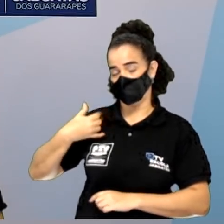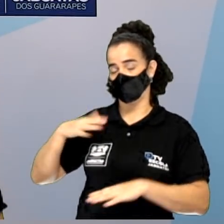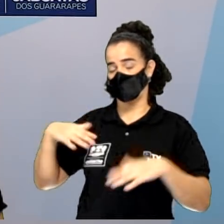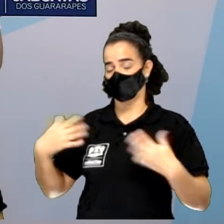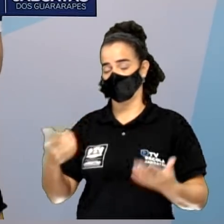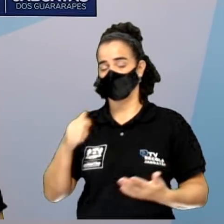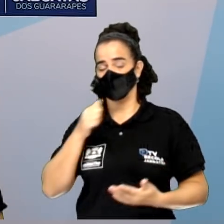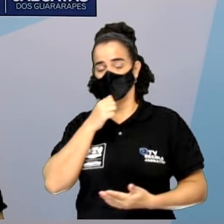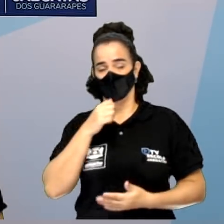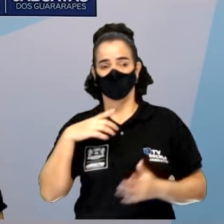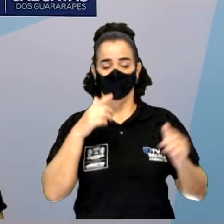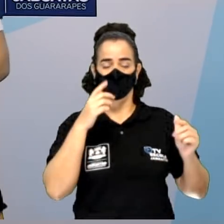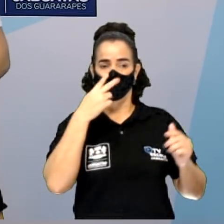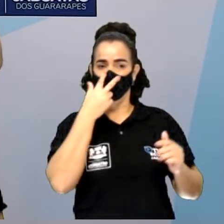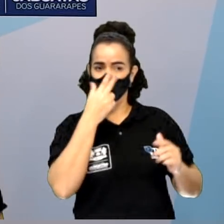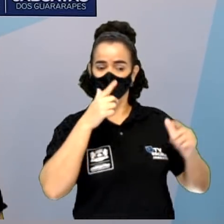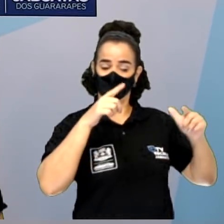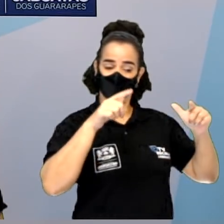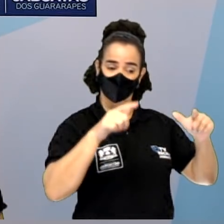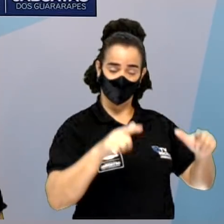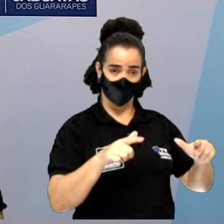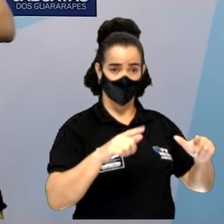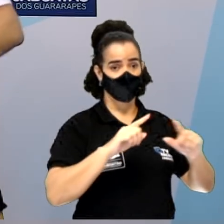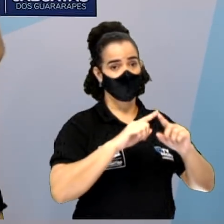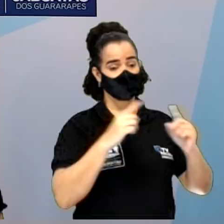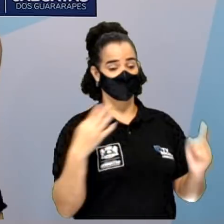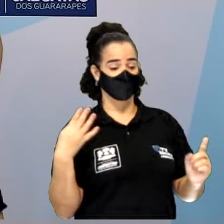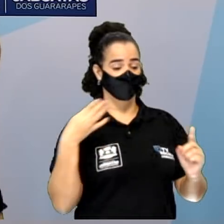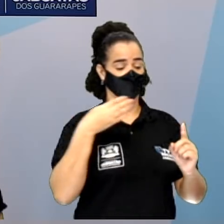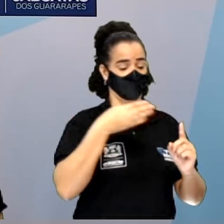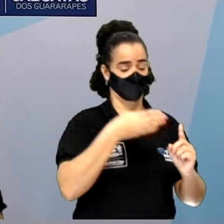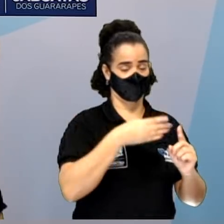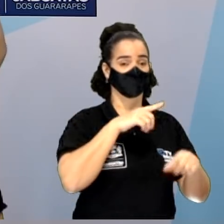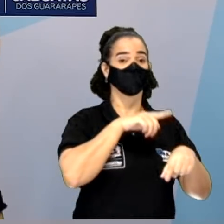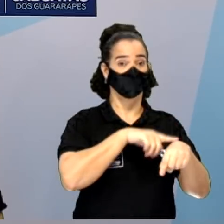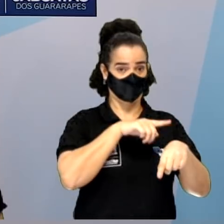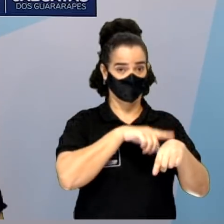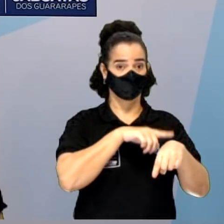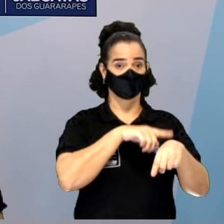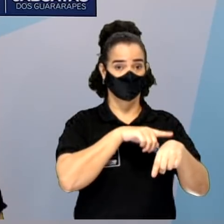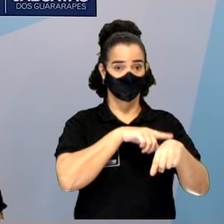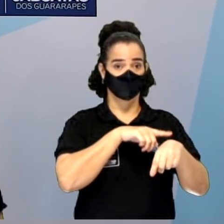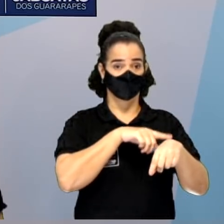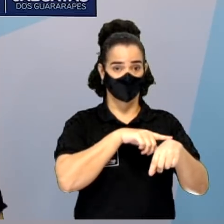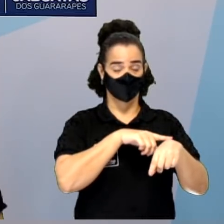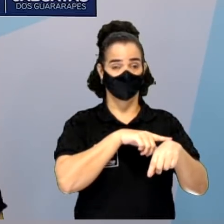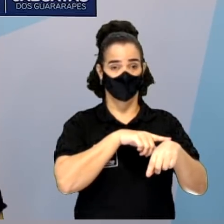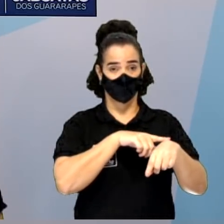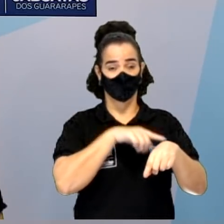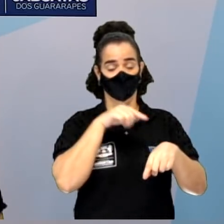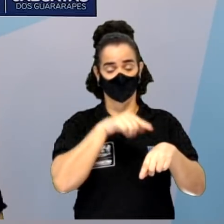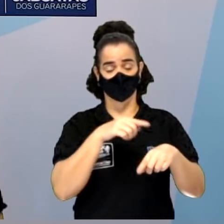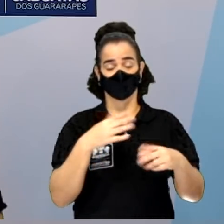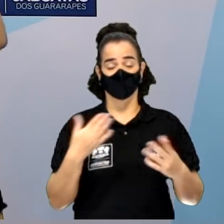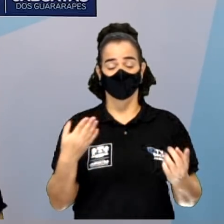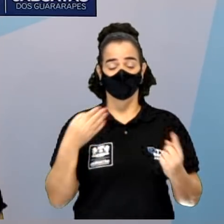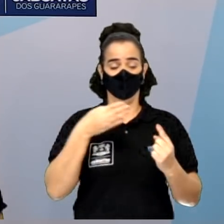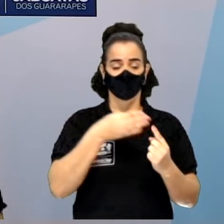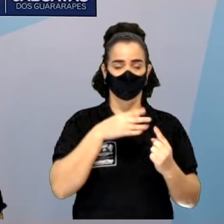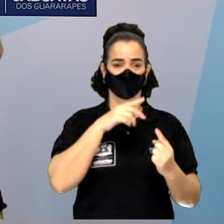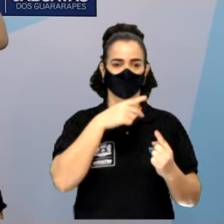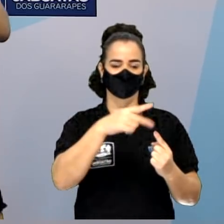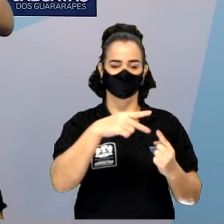dar a ideia de lugar, aqui ele está fazendo uma referência temporal mesmo. Ele está situando Ana Dragão no tempo com relação à sua